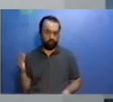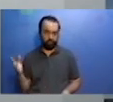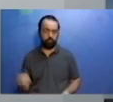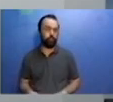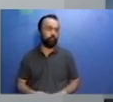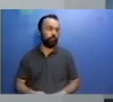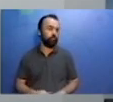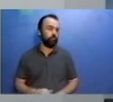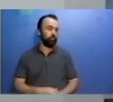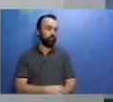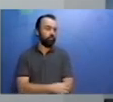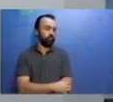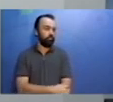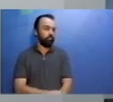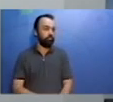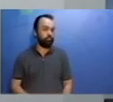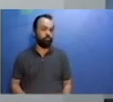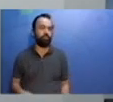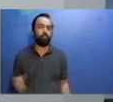também.